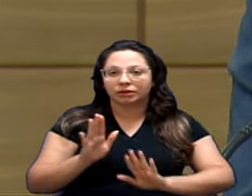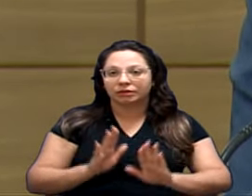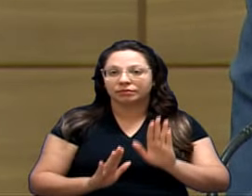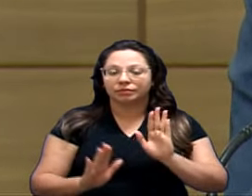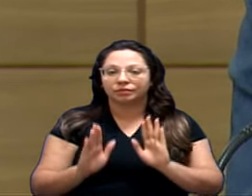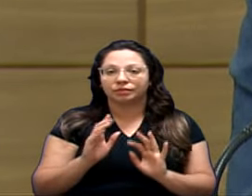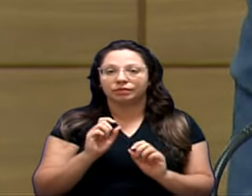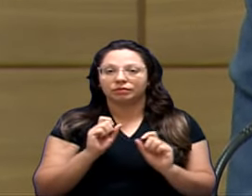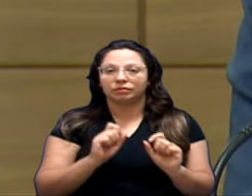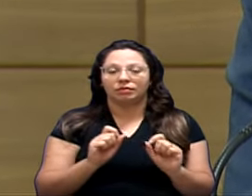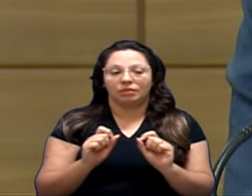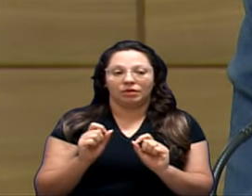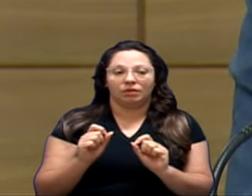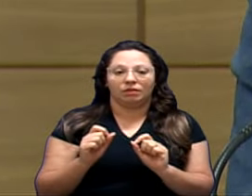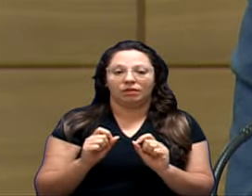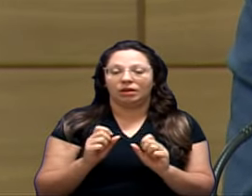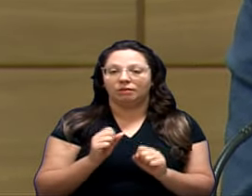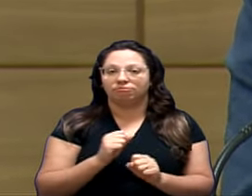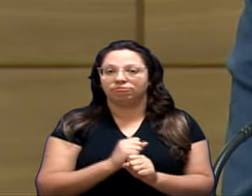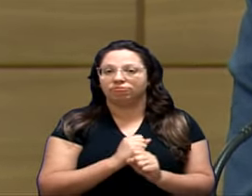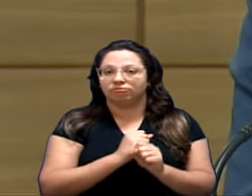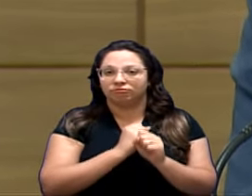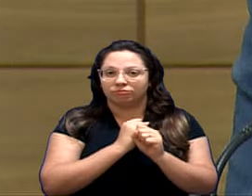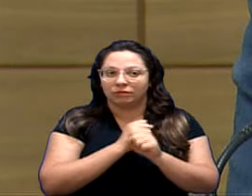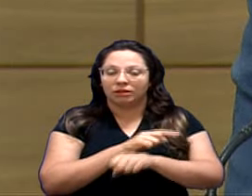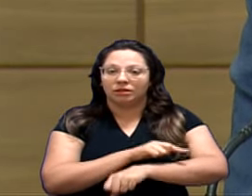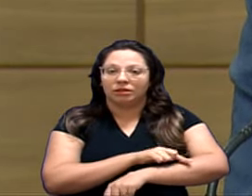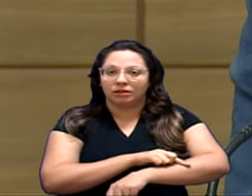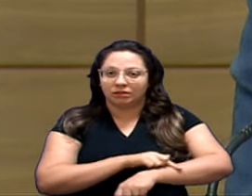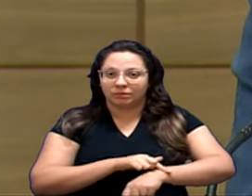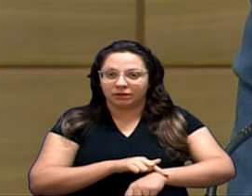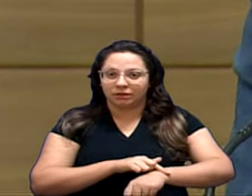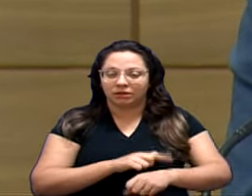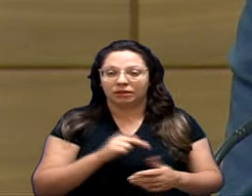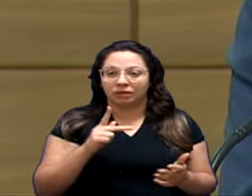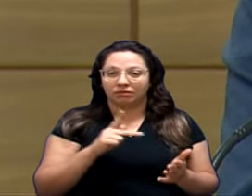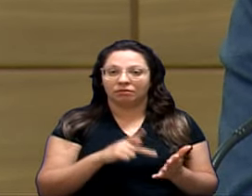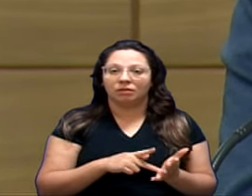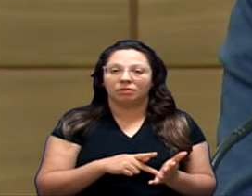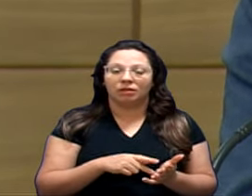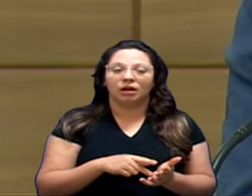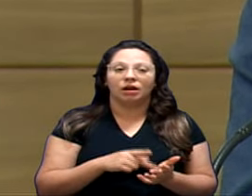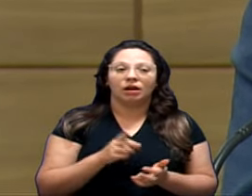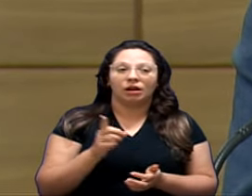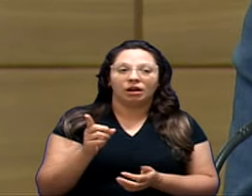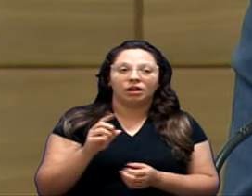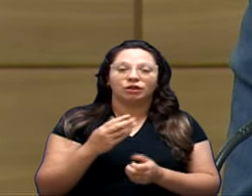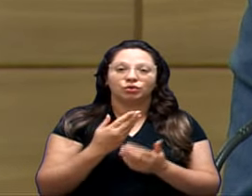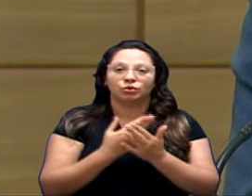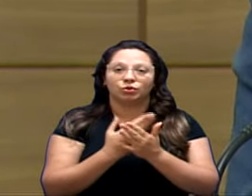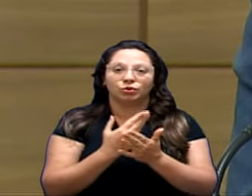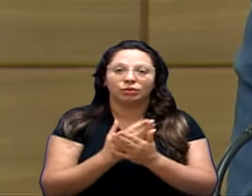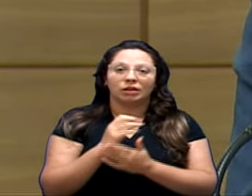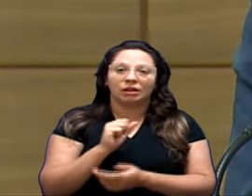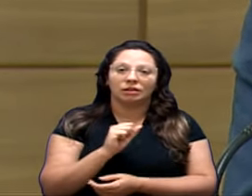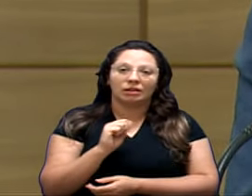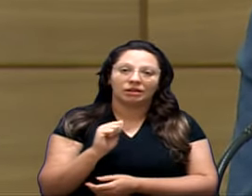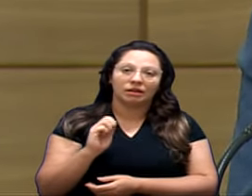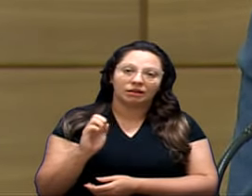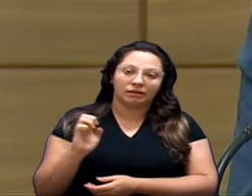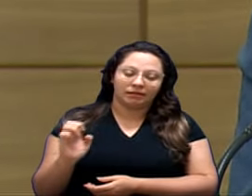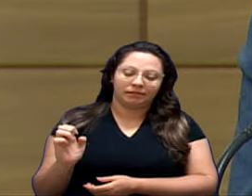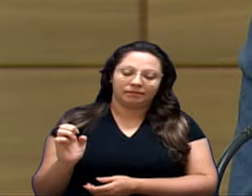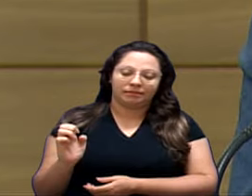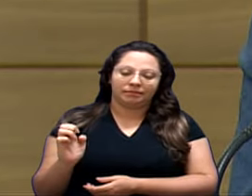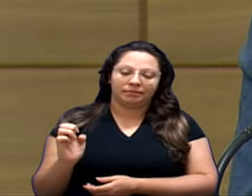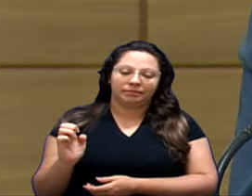empreendimento que venha se instalar respeitando de fato aquilo que tá sendo estudado pelo sai então